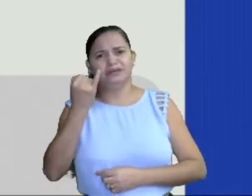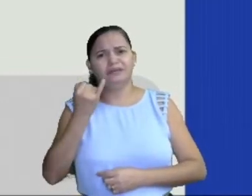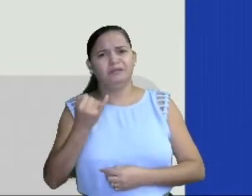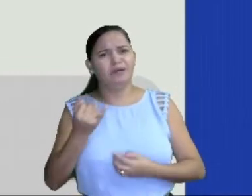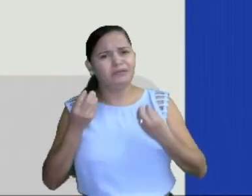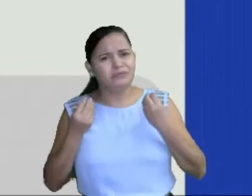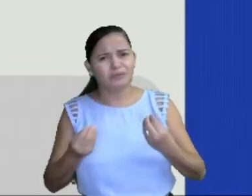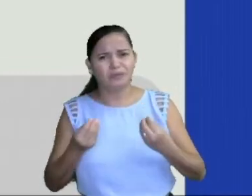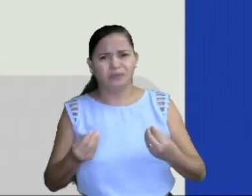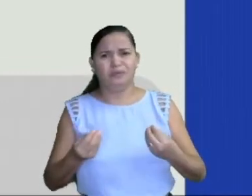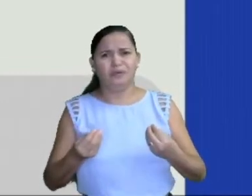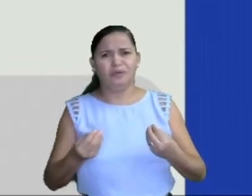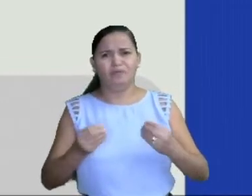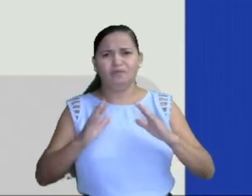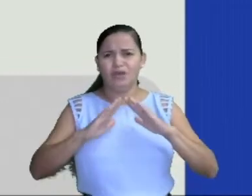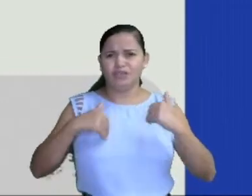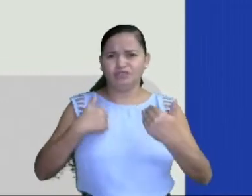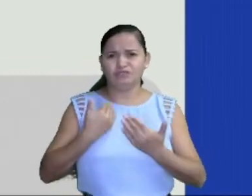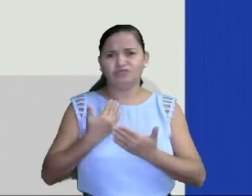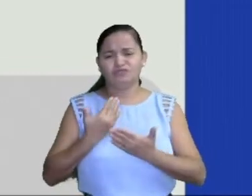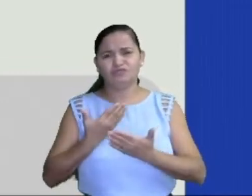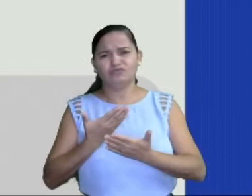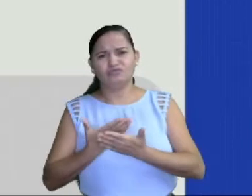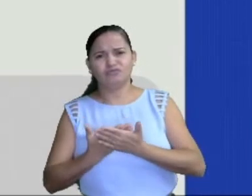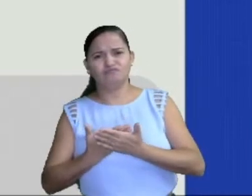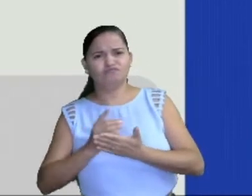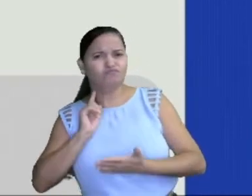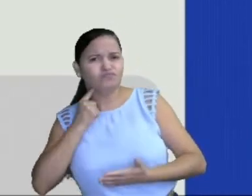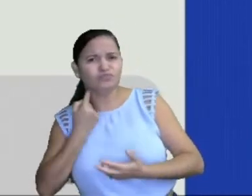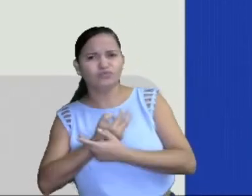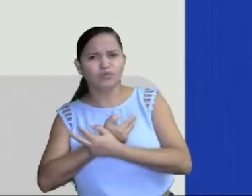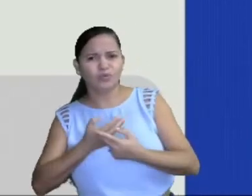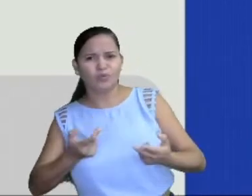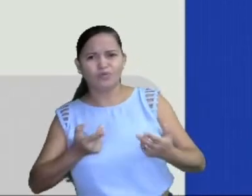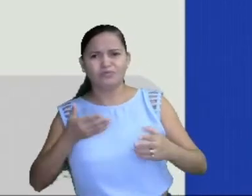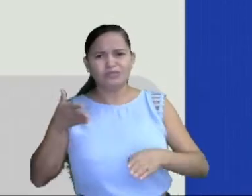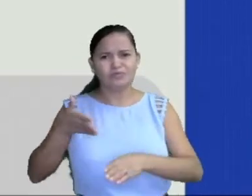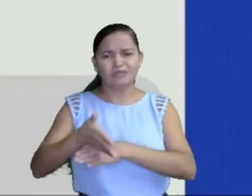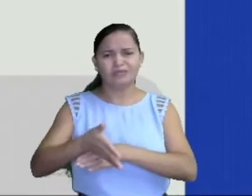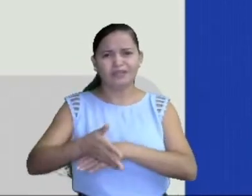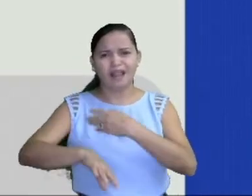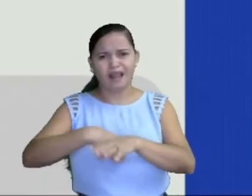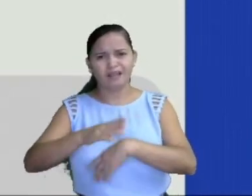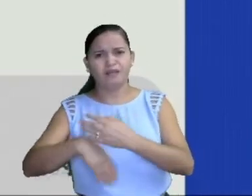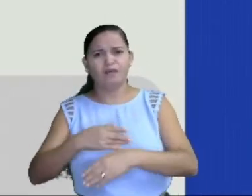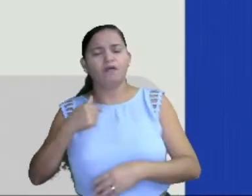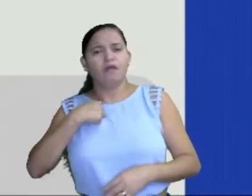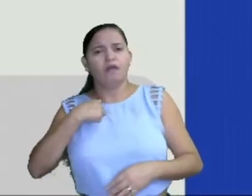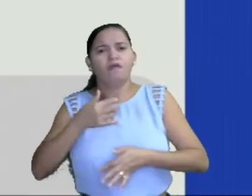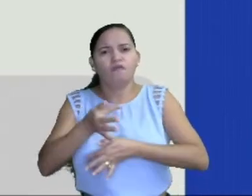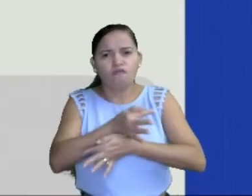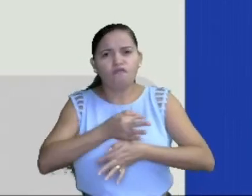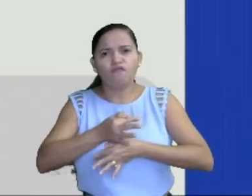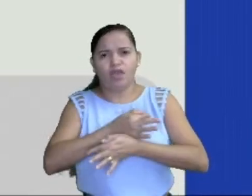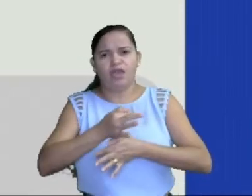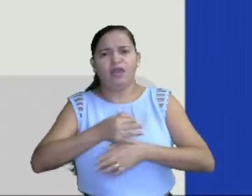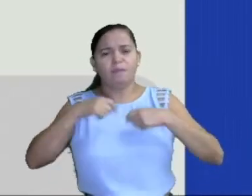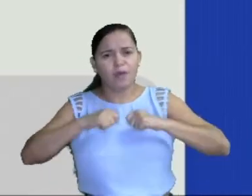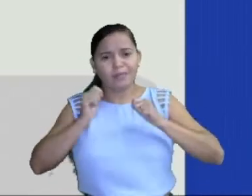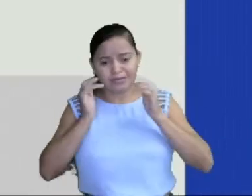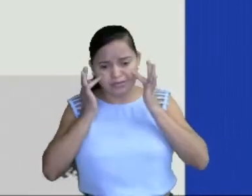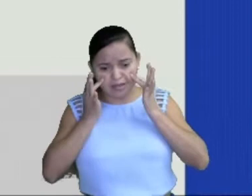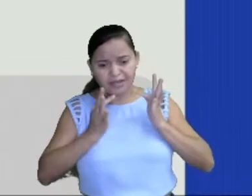vandalismo que vem ocorrendo. Neste momento eu estou de férias, mas nem por isso deixo de dar a atenção que a nossa